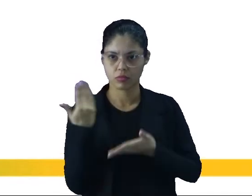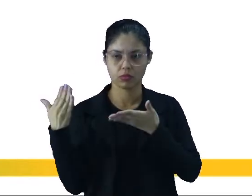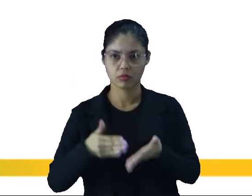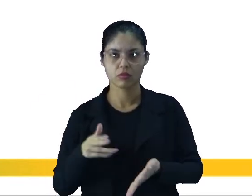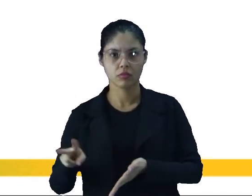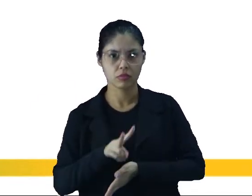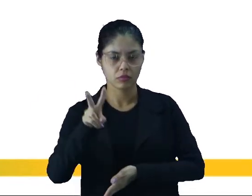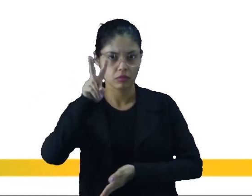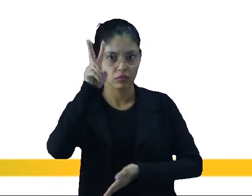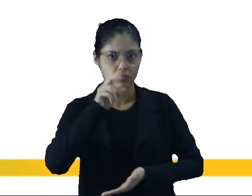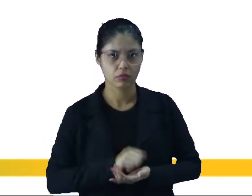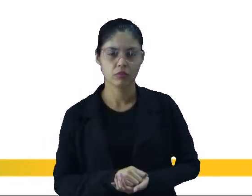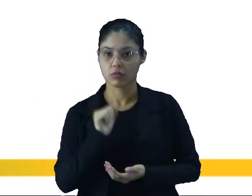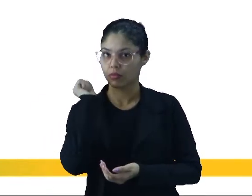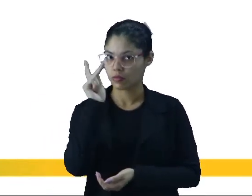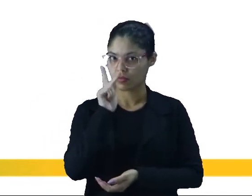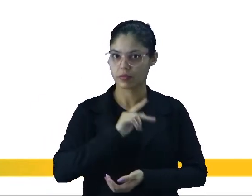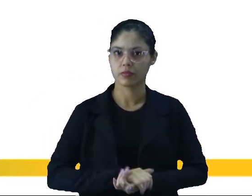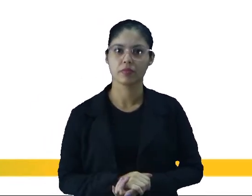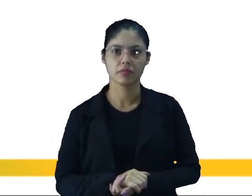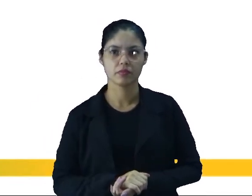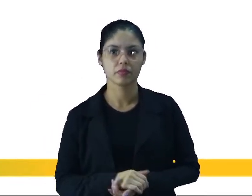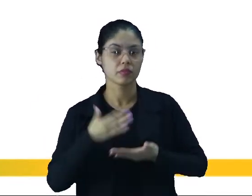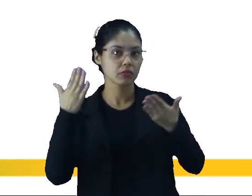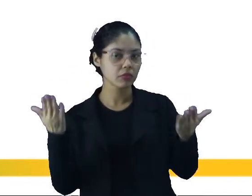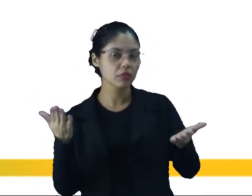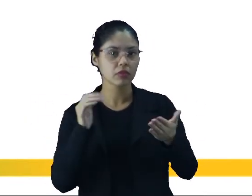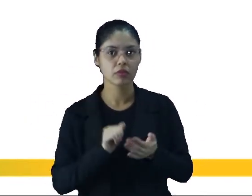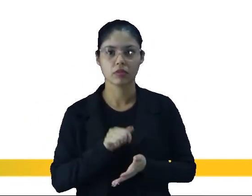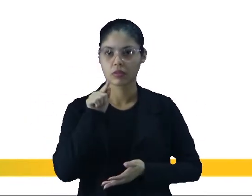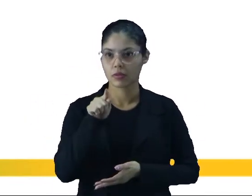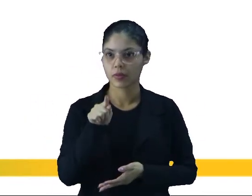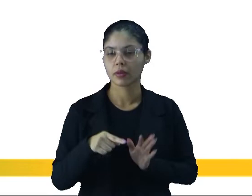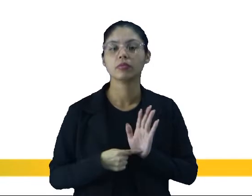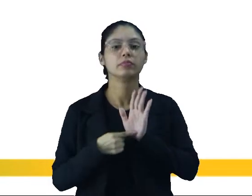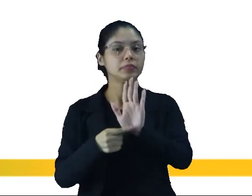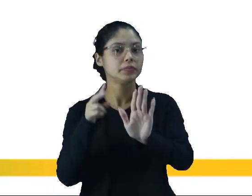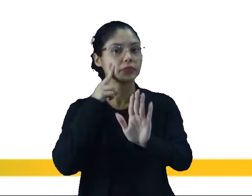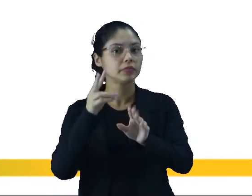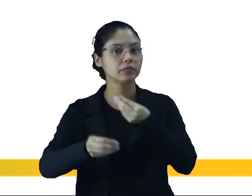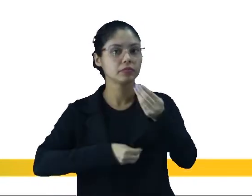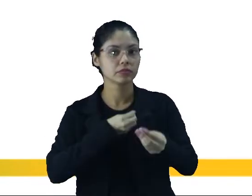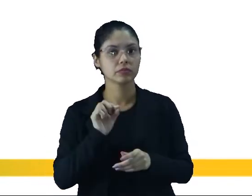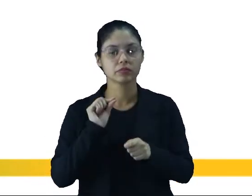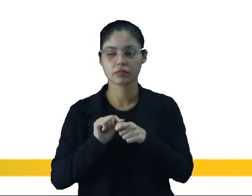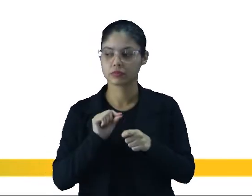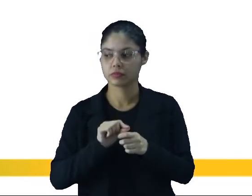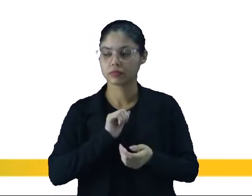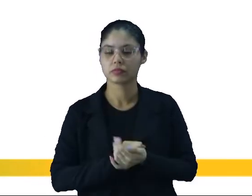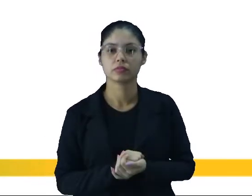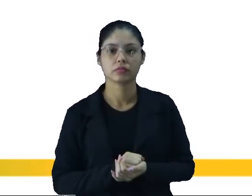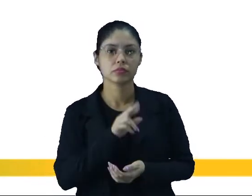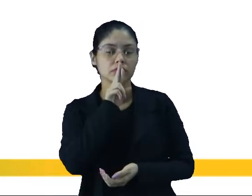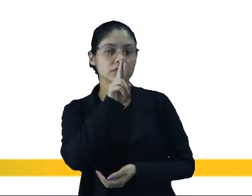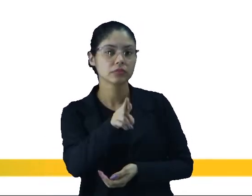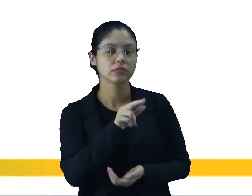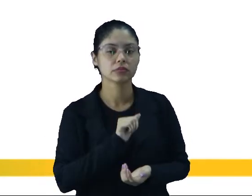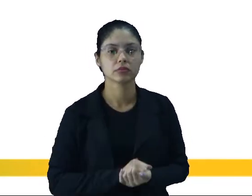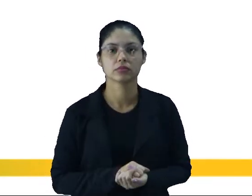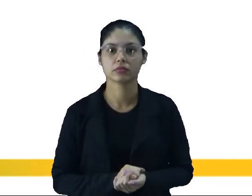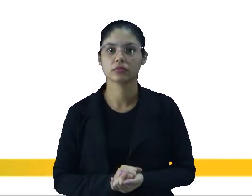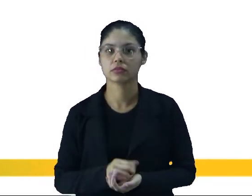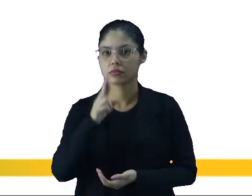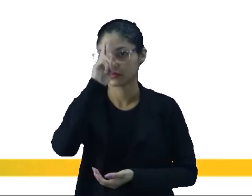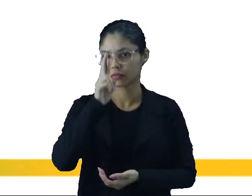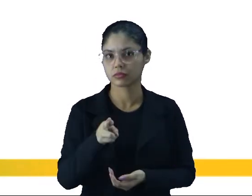nesse valor. Ok? Então, tá aqui para você ver como é que faz se for calcular soma,